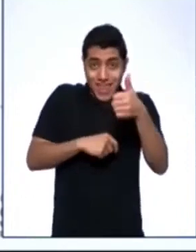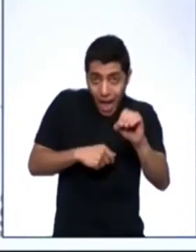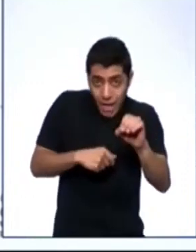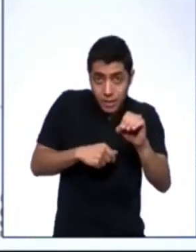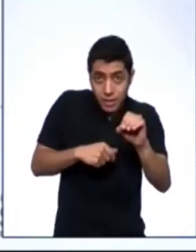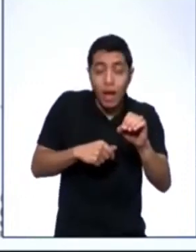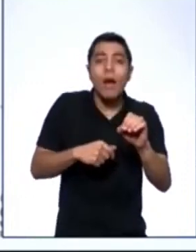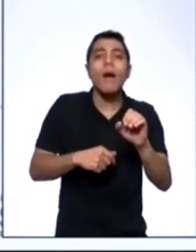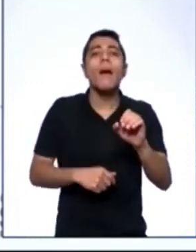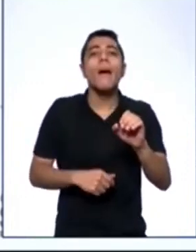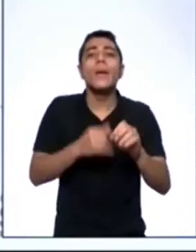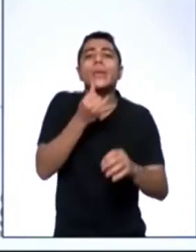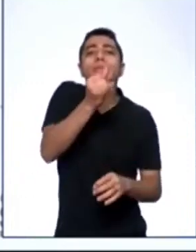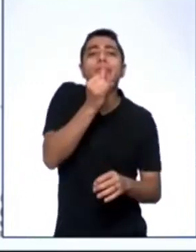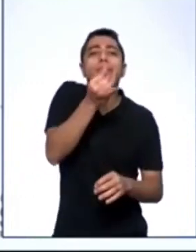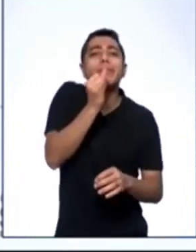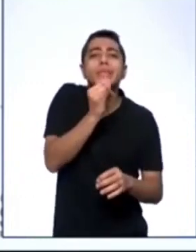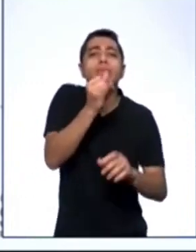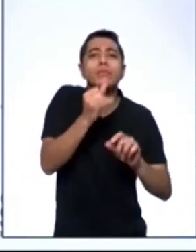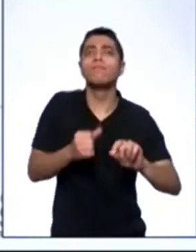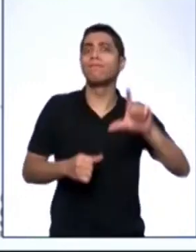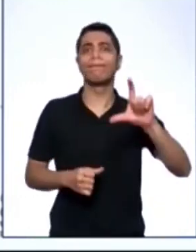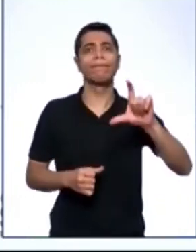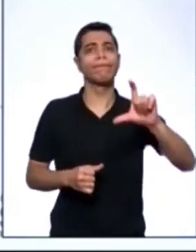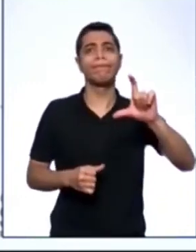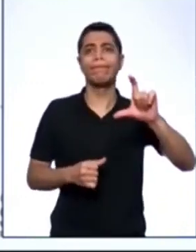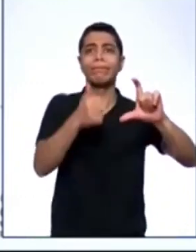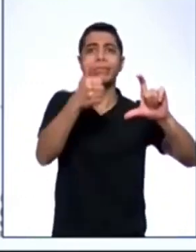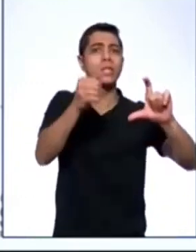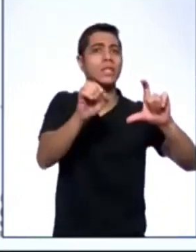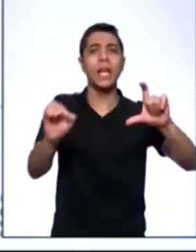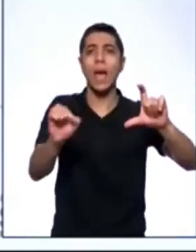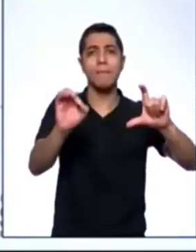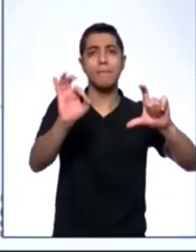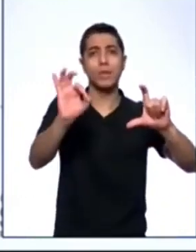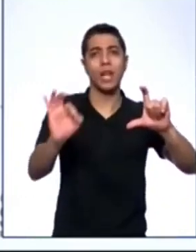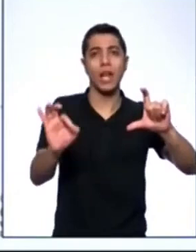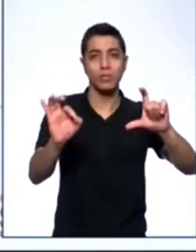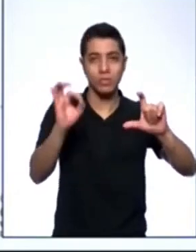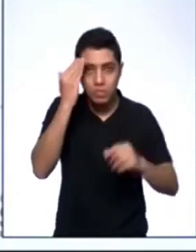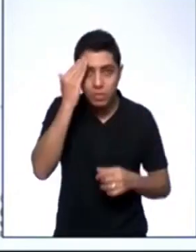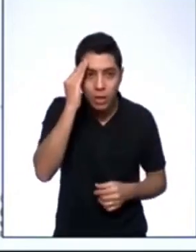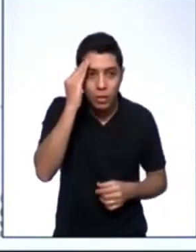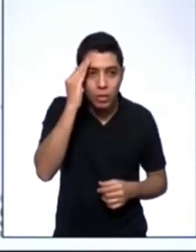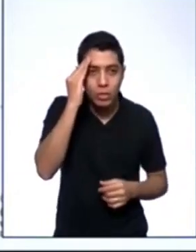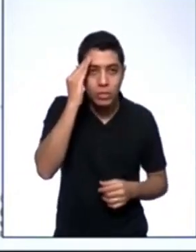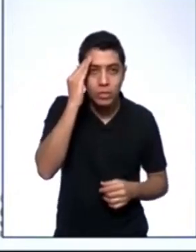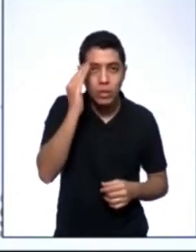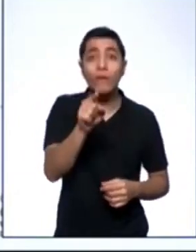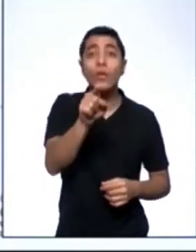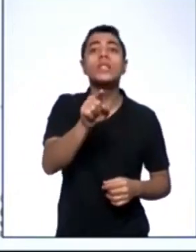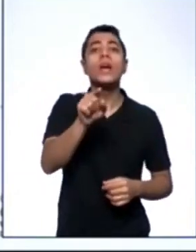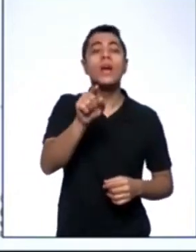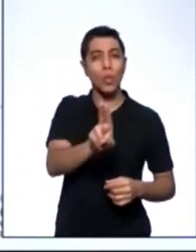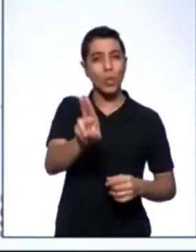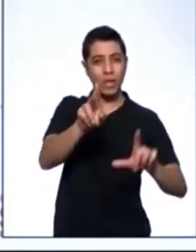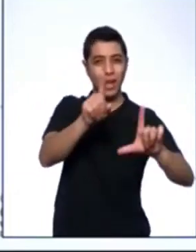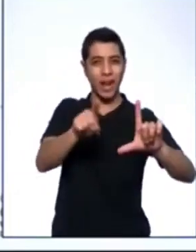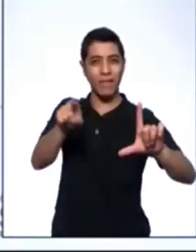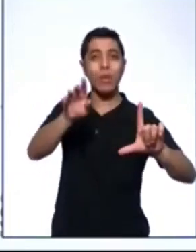horas da manhã minha bateria tava com ser 200 o quadriculado permite que por exemplo